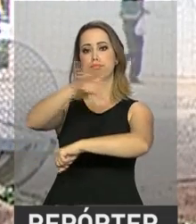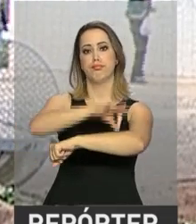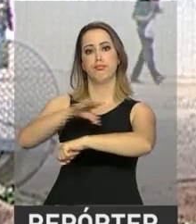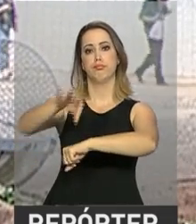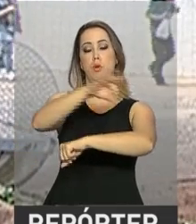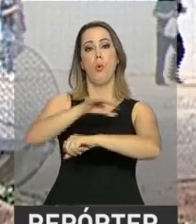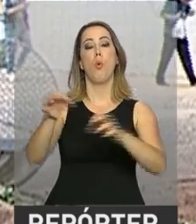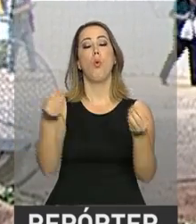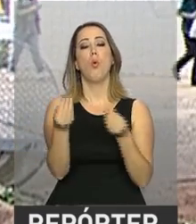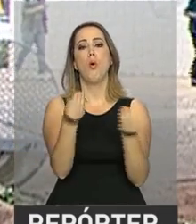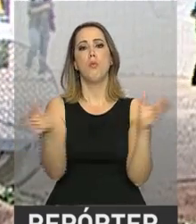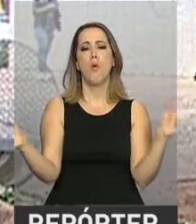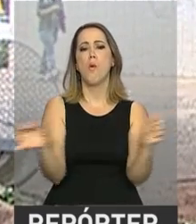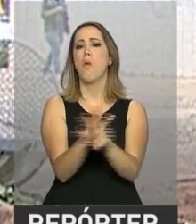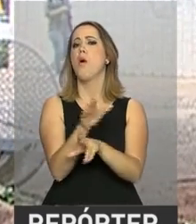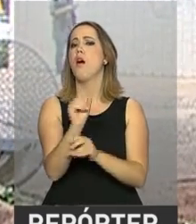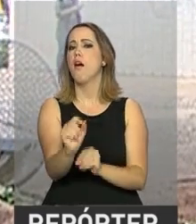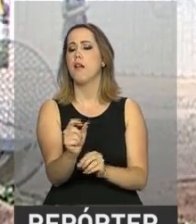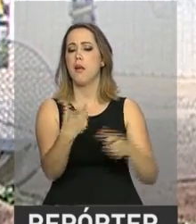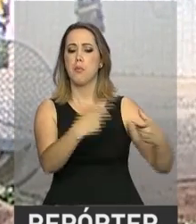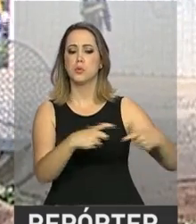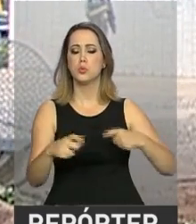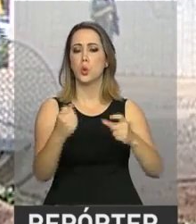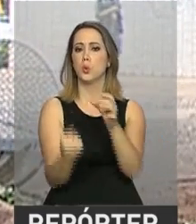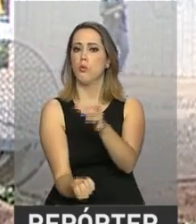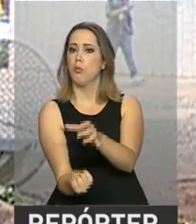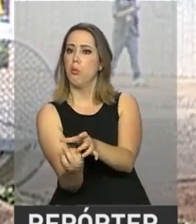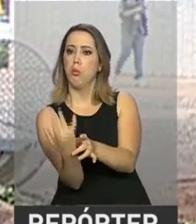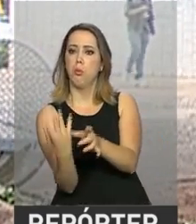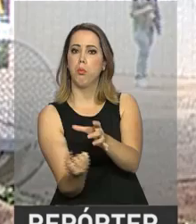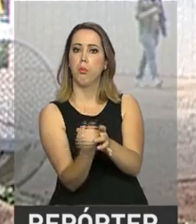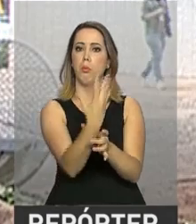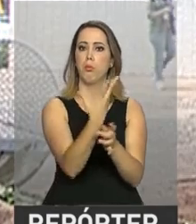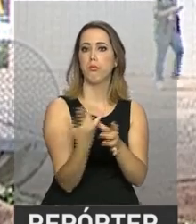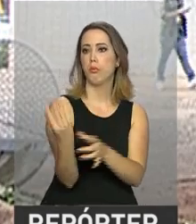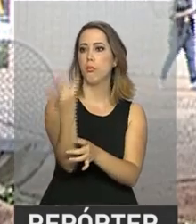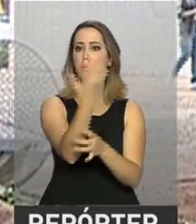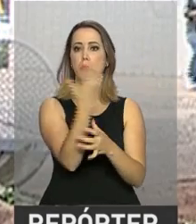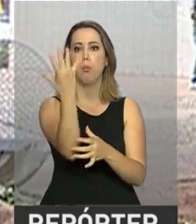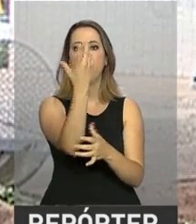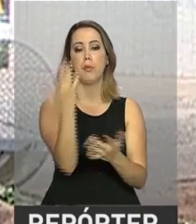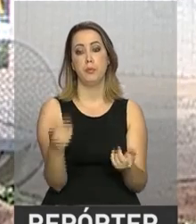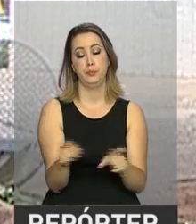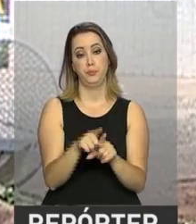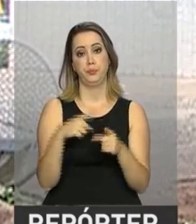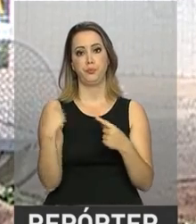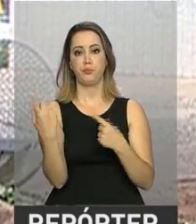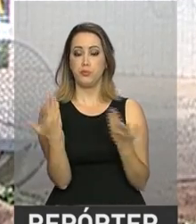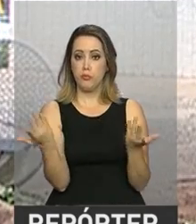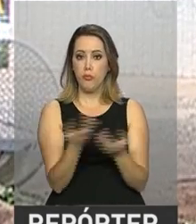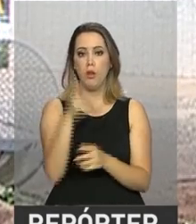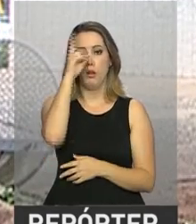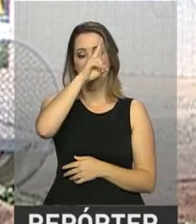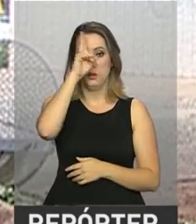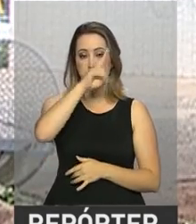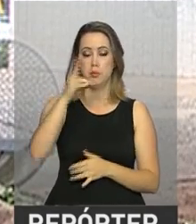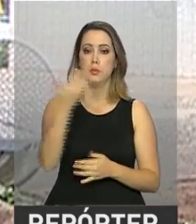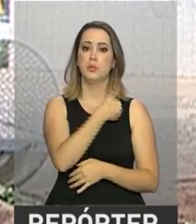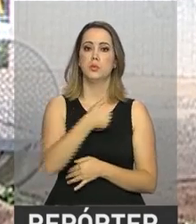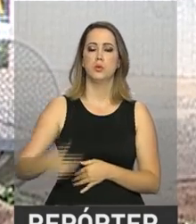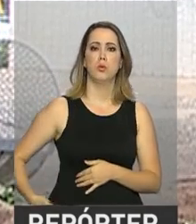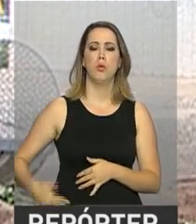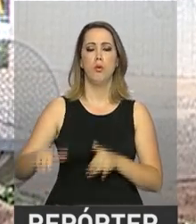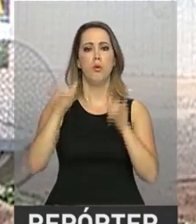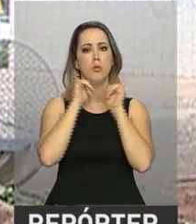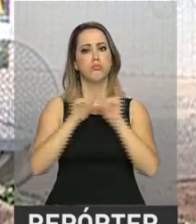eliminação dos focos do transmissor da chikungunya, dengue e zika vírus. Lembrando que o governo continua com a campanha de